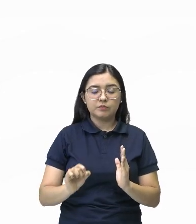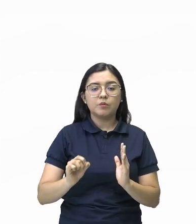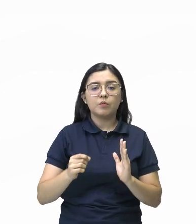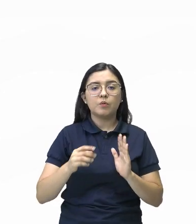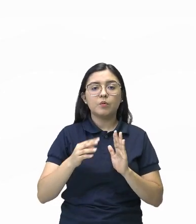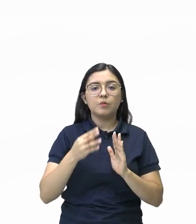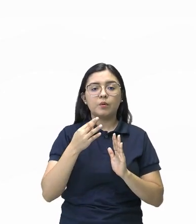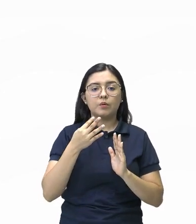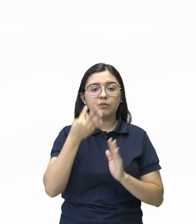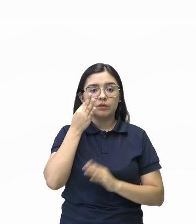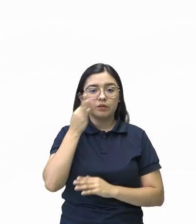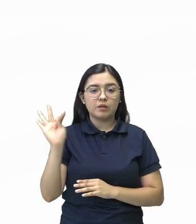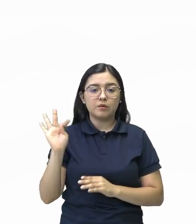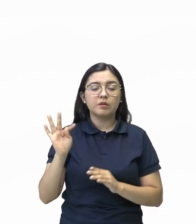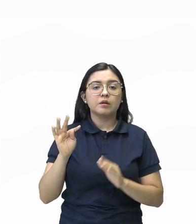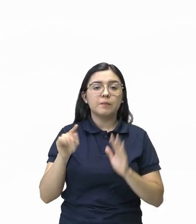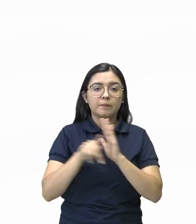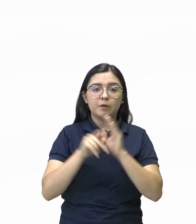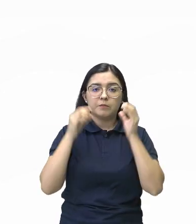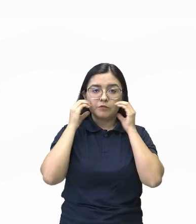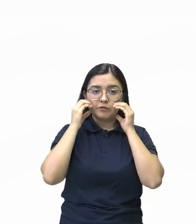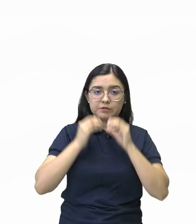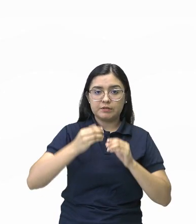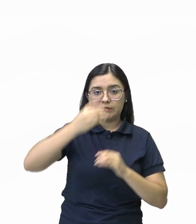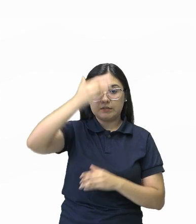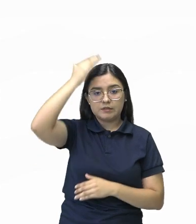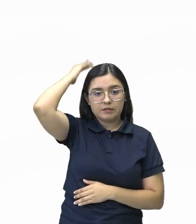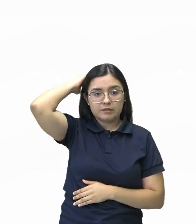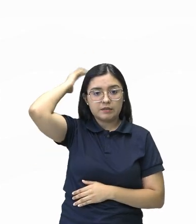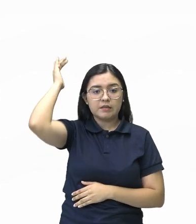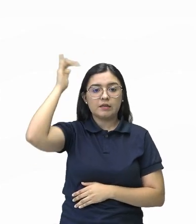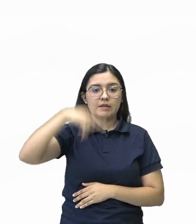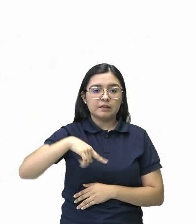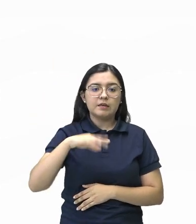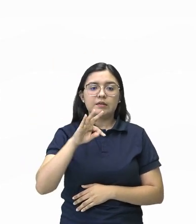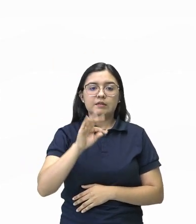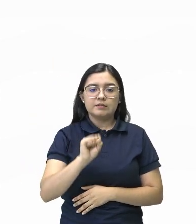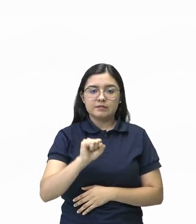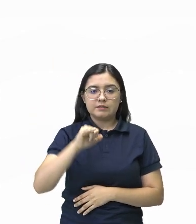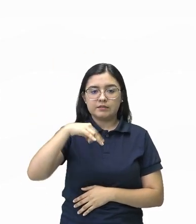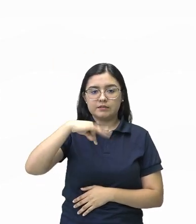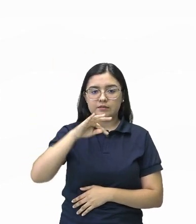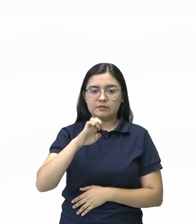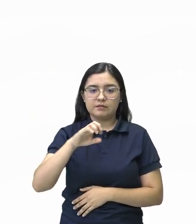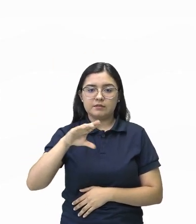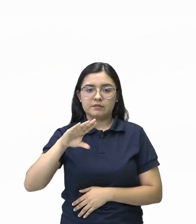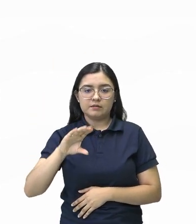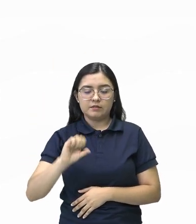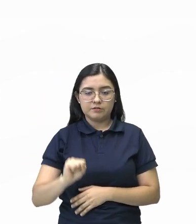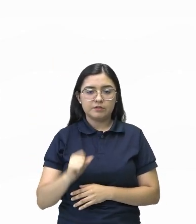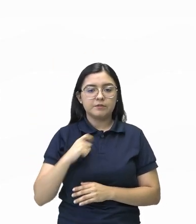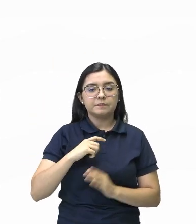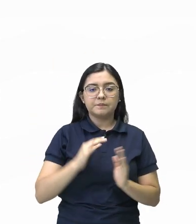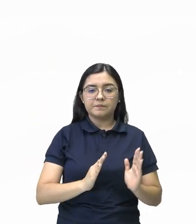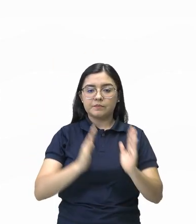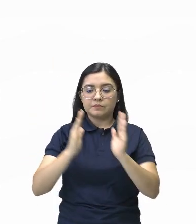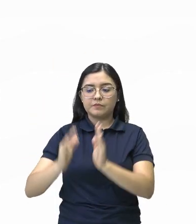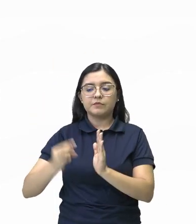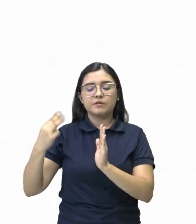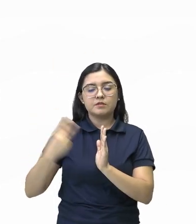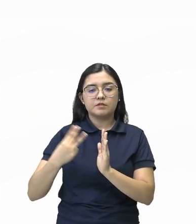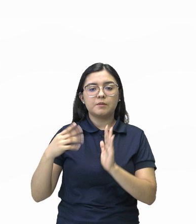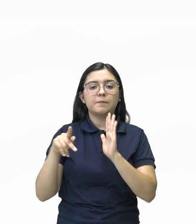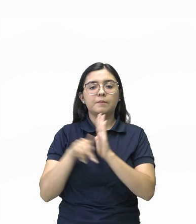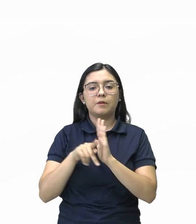conceito de neodarwinismo, que é a teoria sintética, e na terceira coluna, conceito e características do